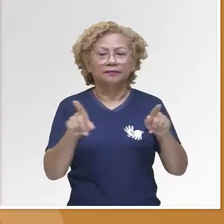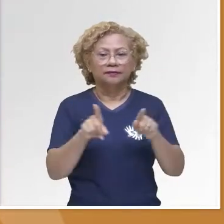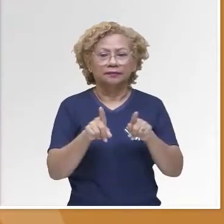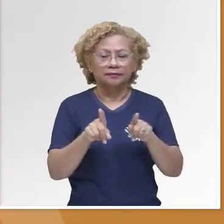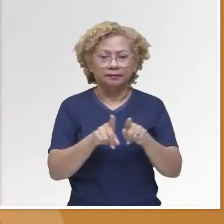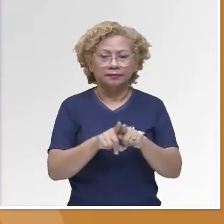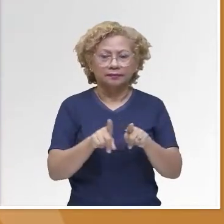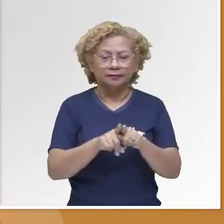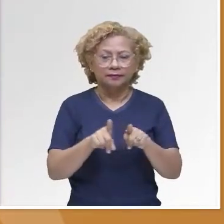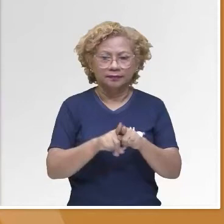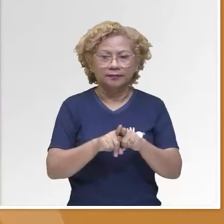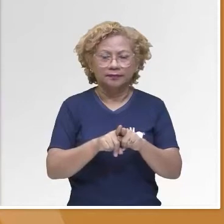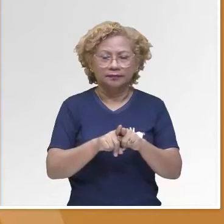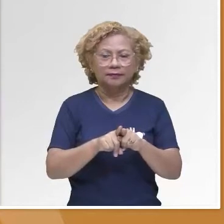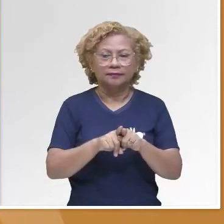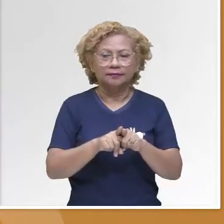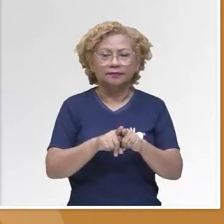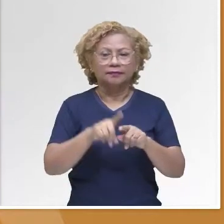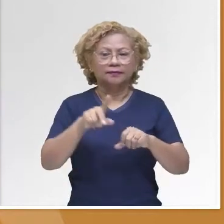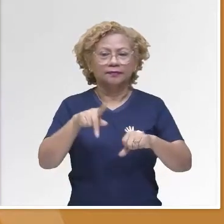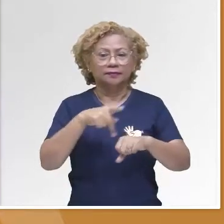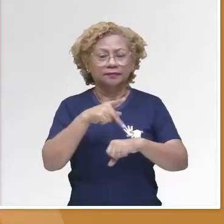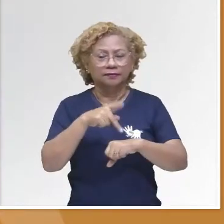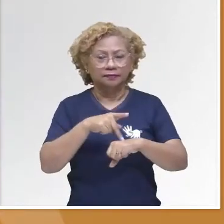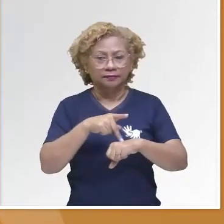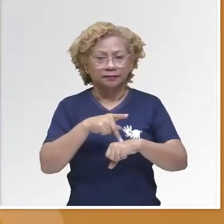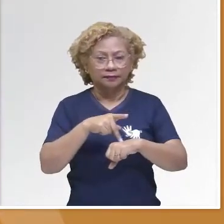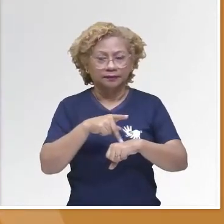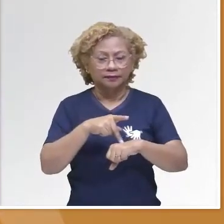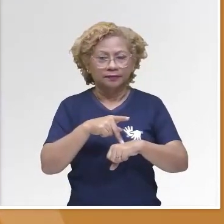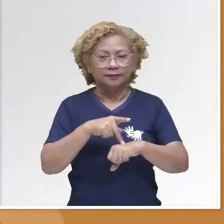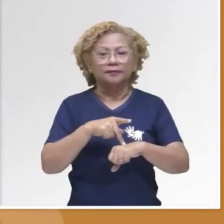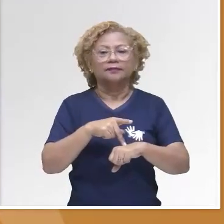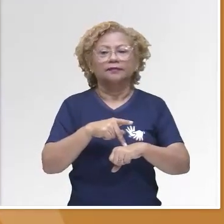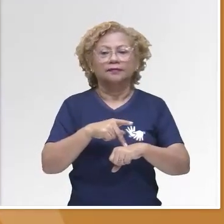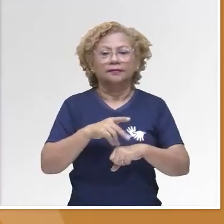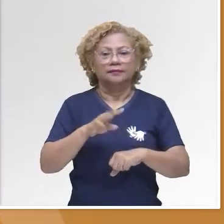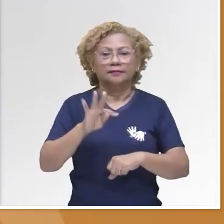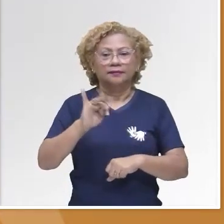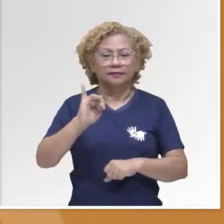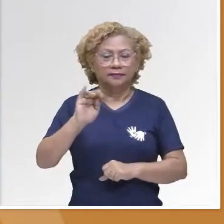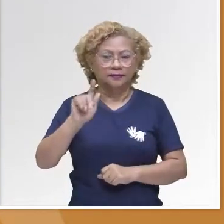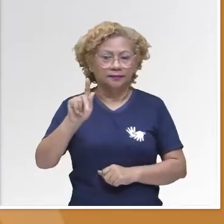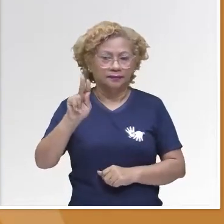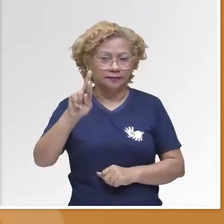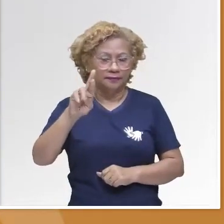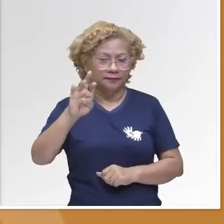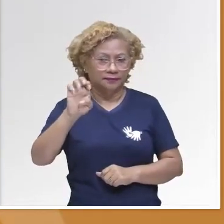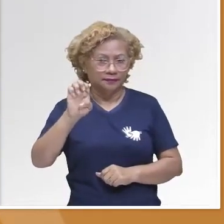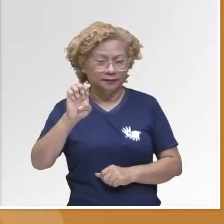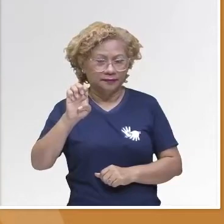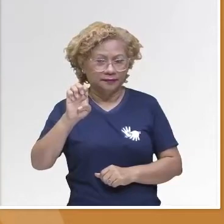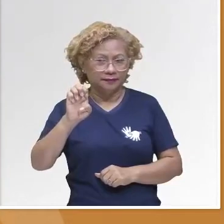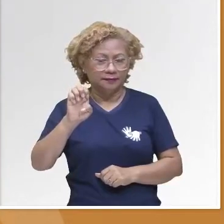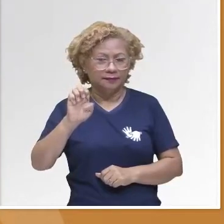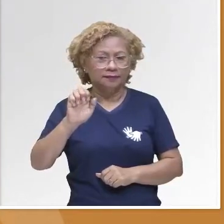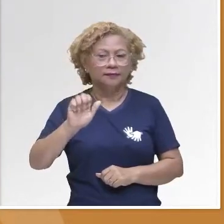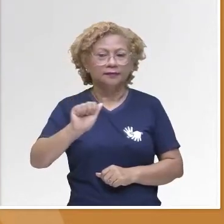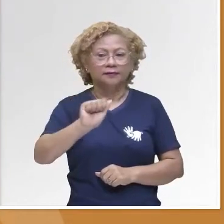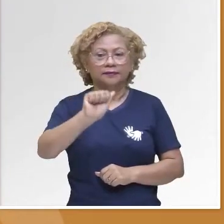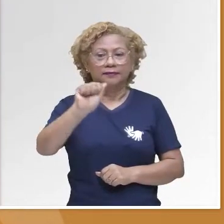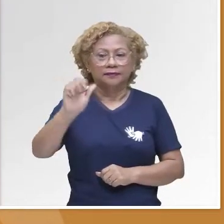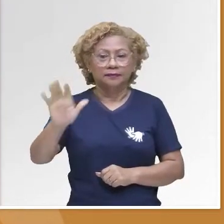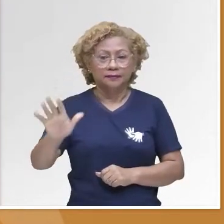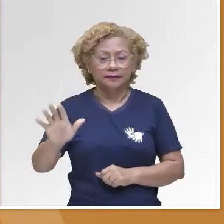chamados de tigres asiáticos e, posteriormente, os novos tigres asiáticos, tá? Então, essa nossa unidade